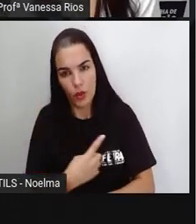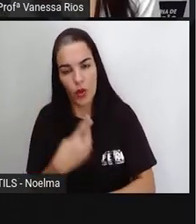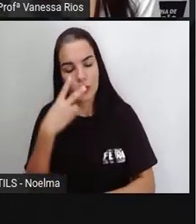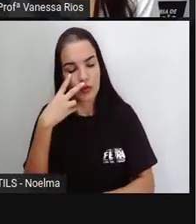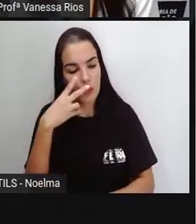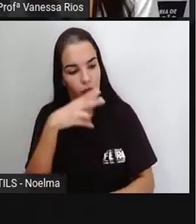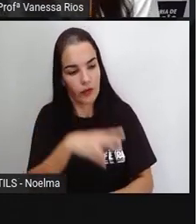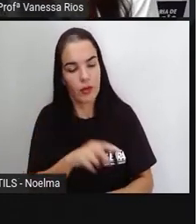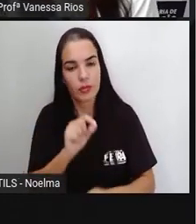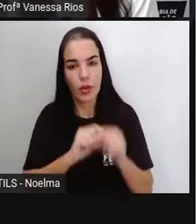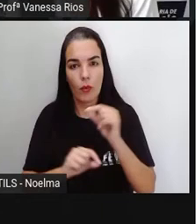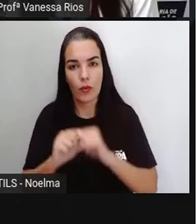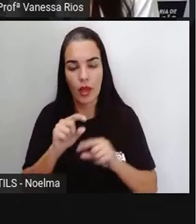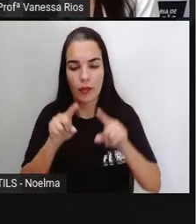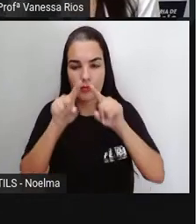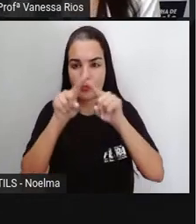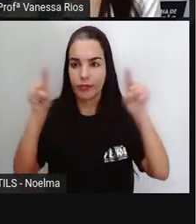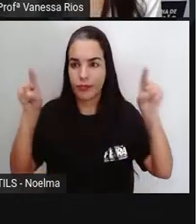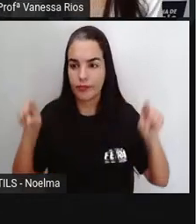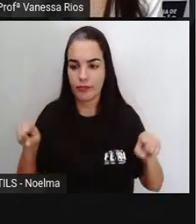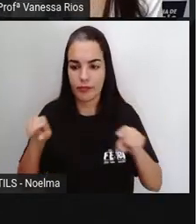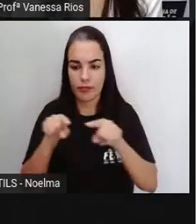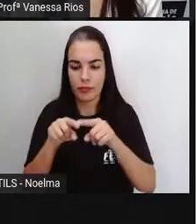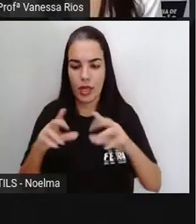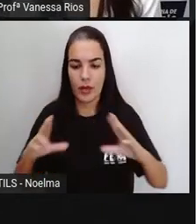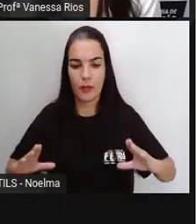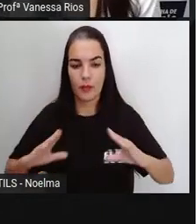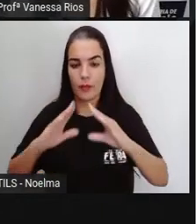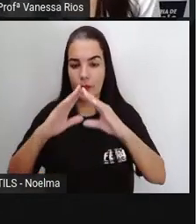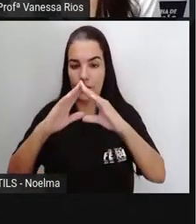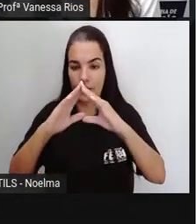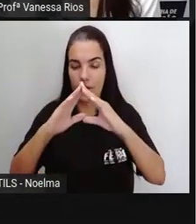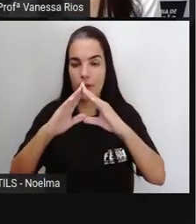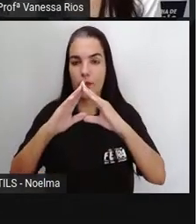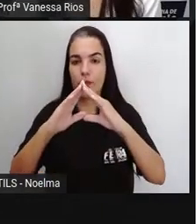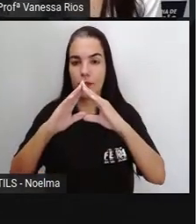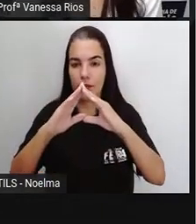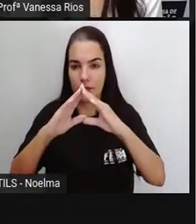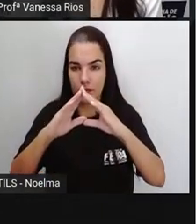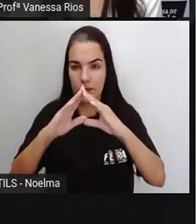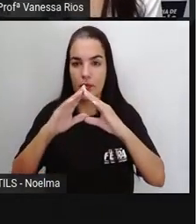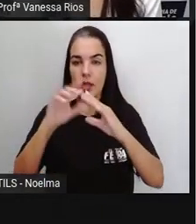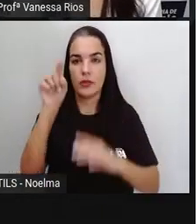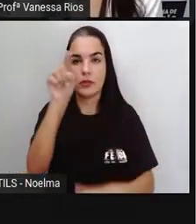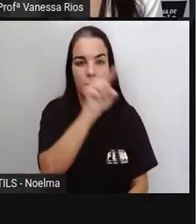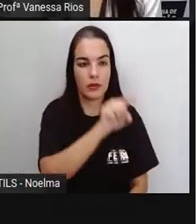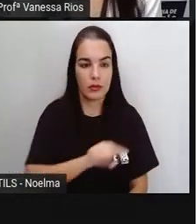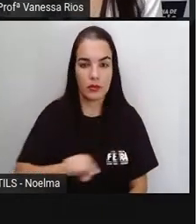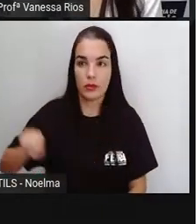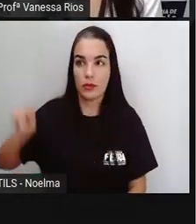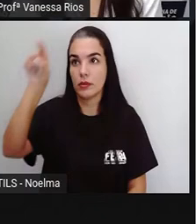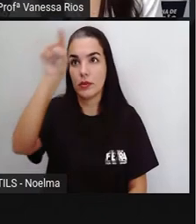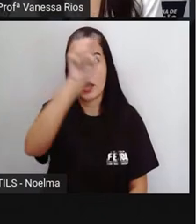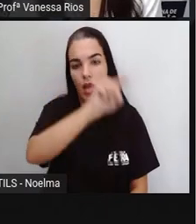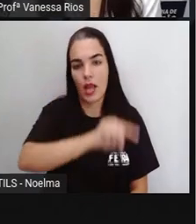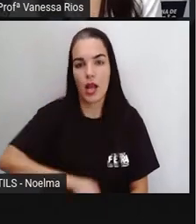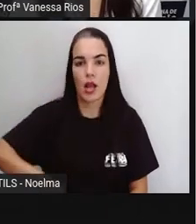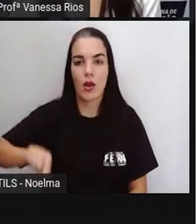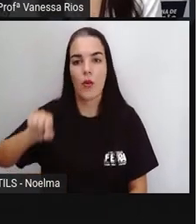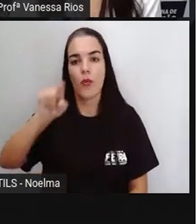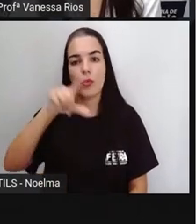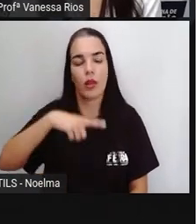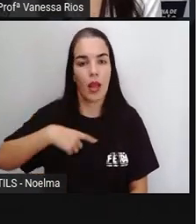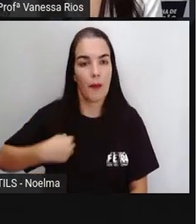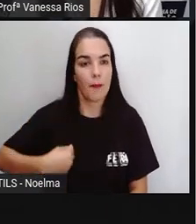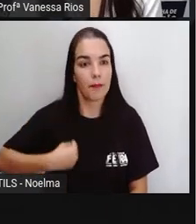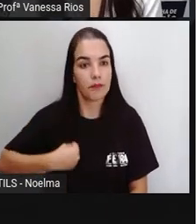aí como retângulo, como triângulo, como losango, como círculo, o quadrado muito